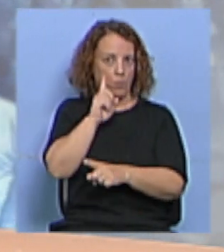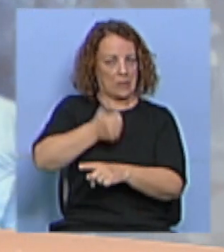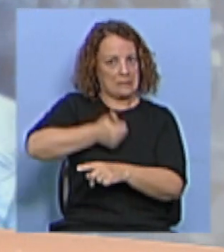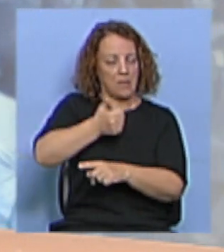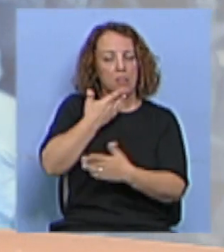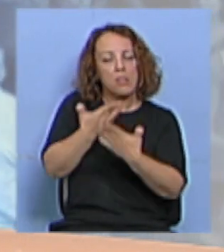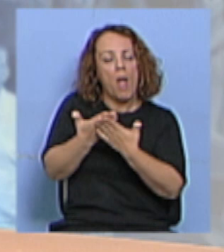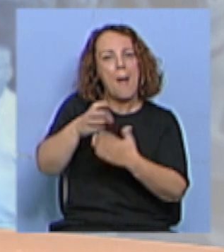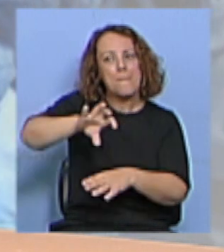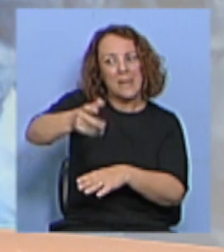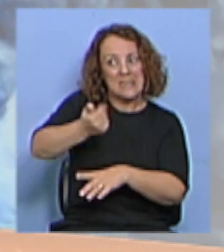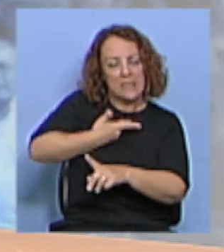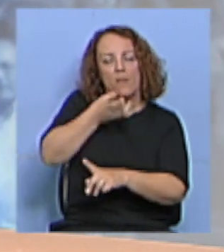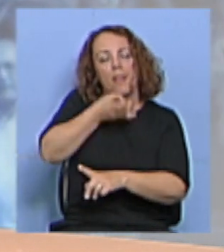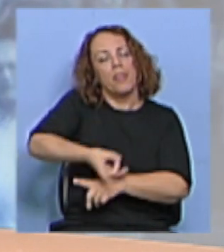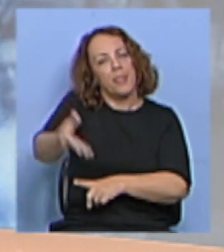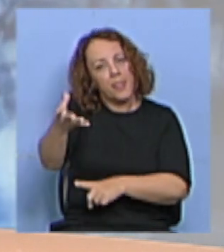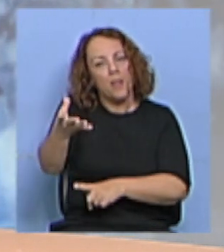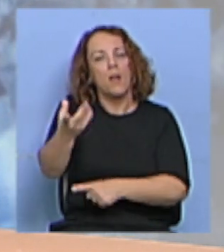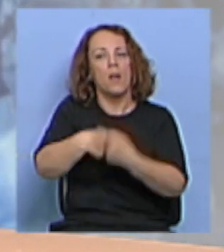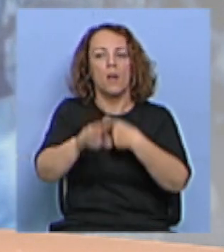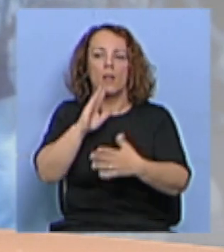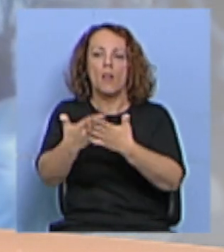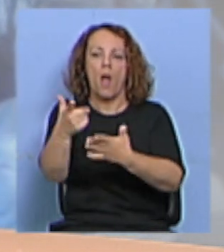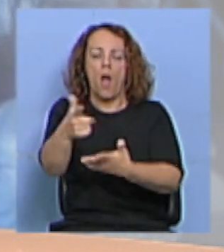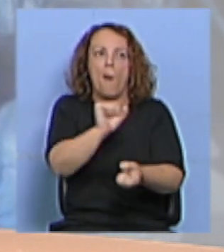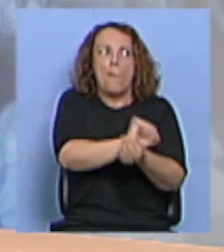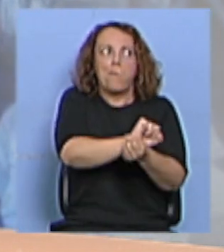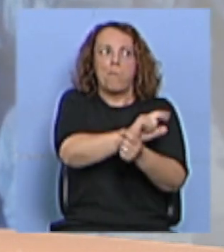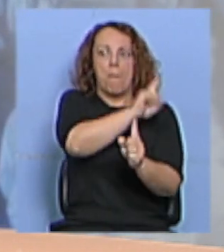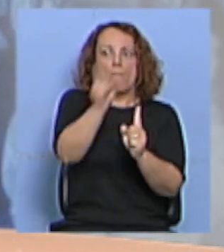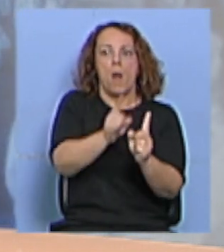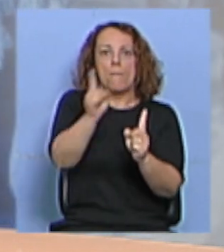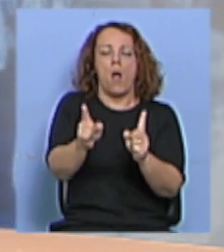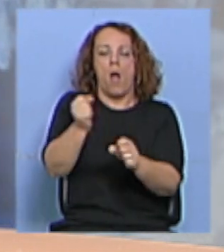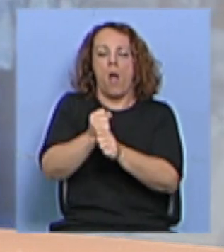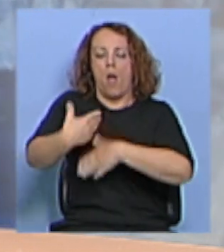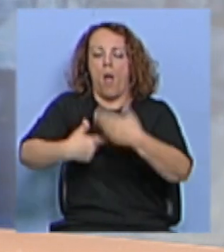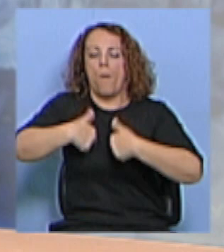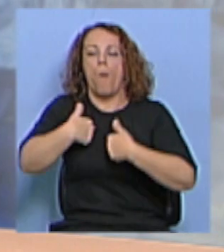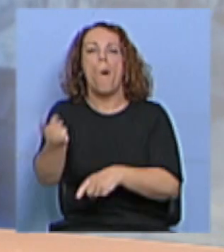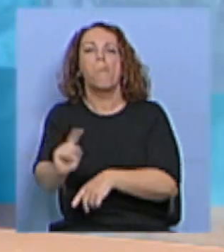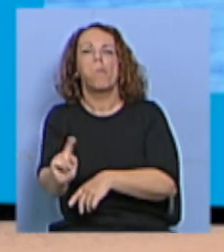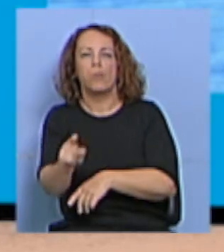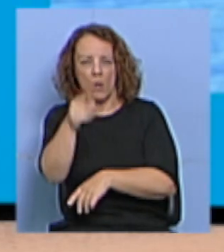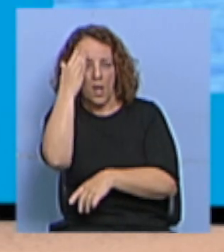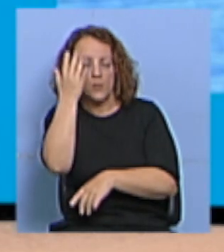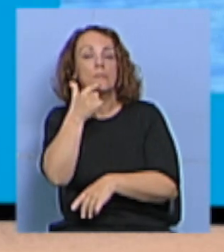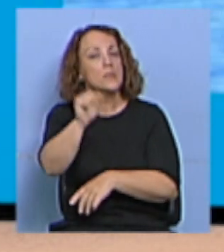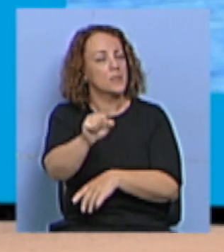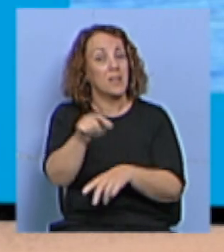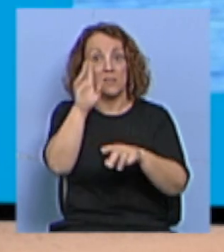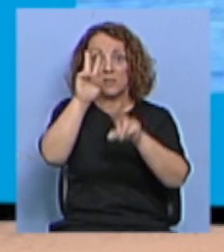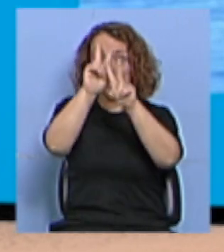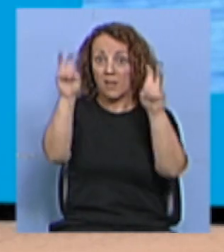estes países se possam, digamos, libertar de amarras que lhes impedem também caminhar por si. Sim, este perdão da dívida já